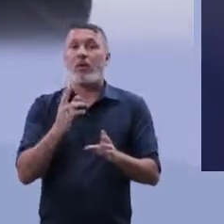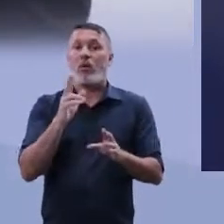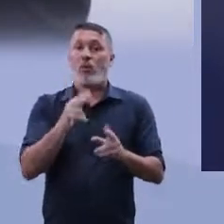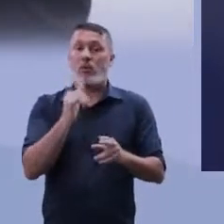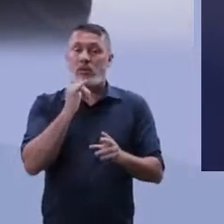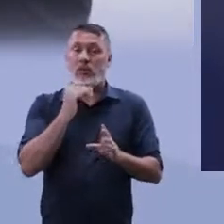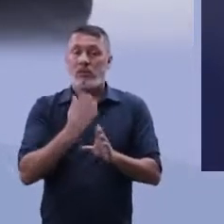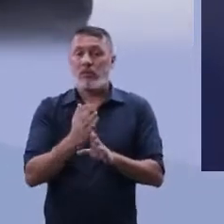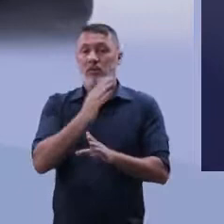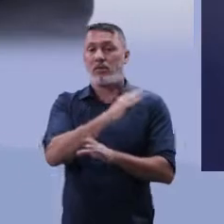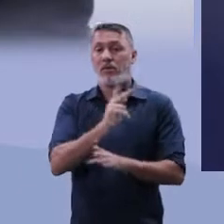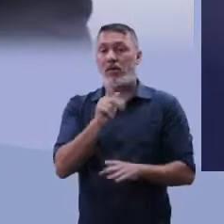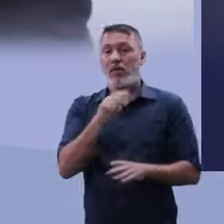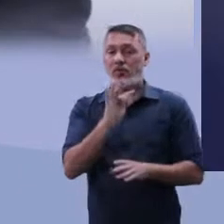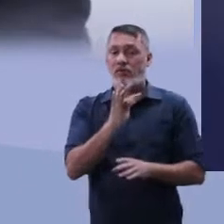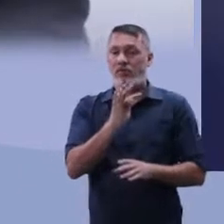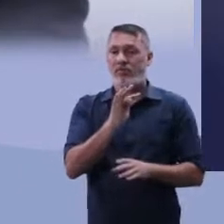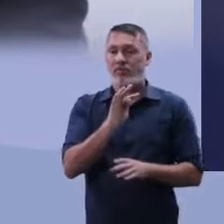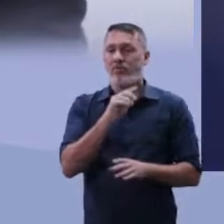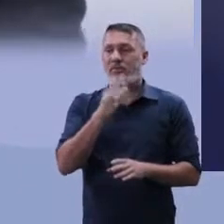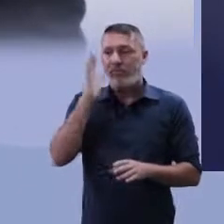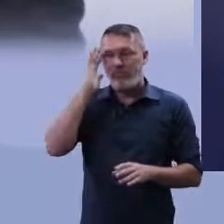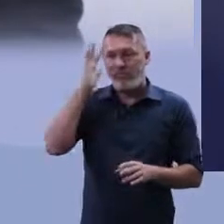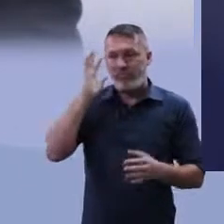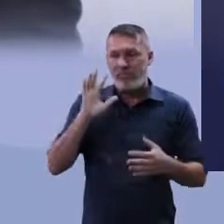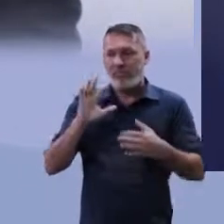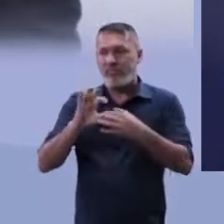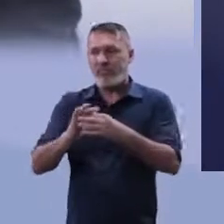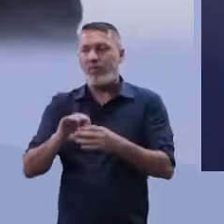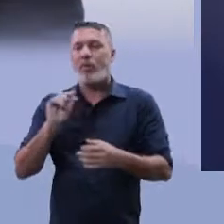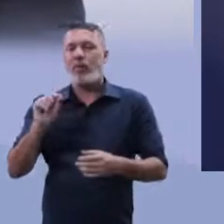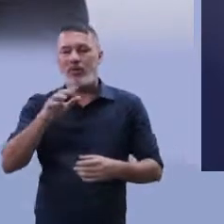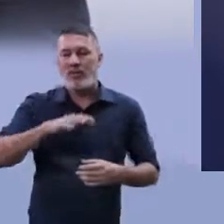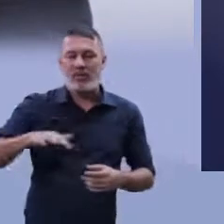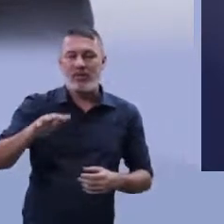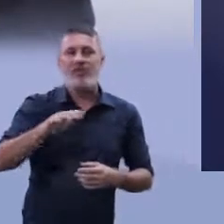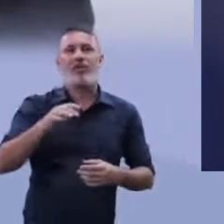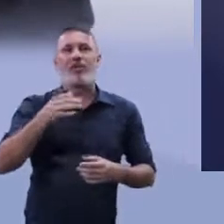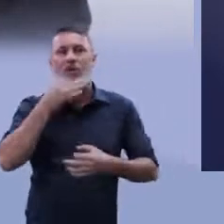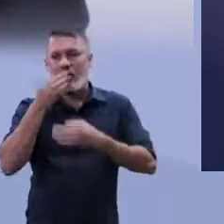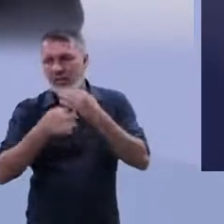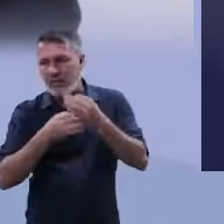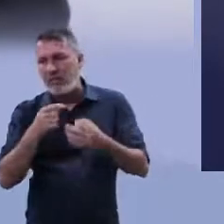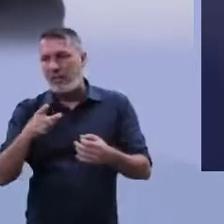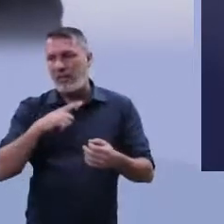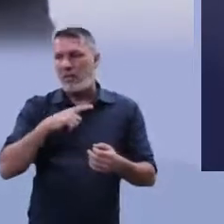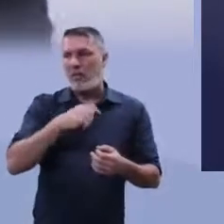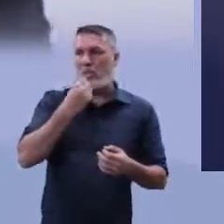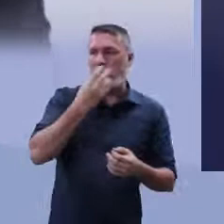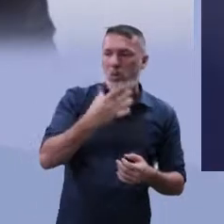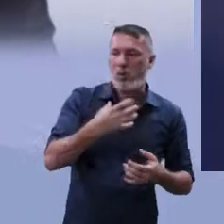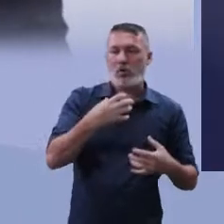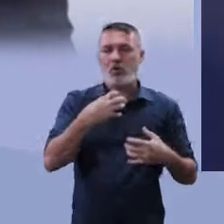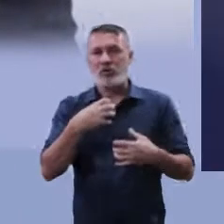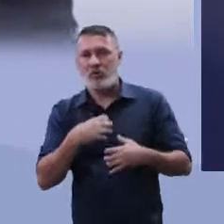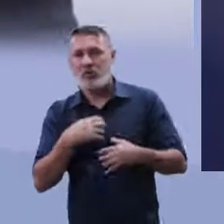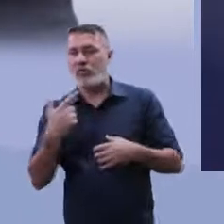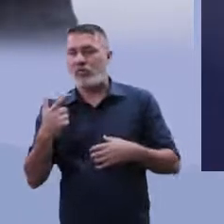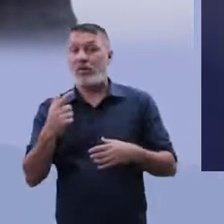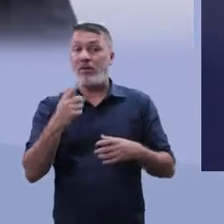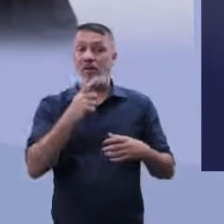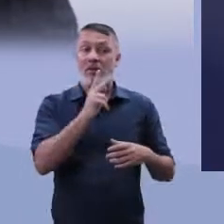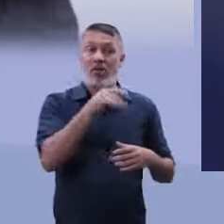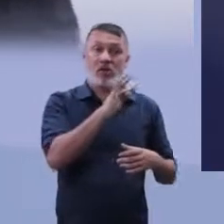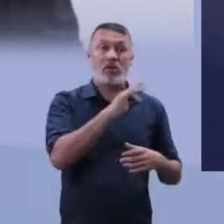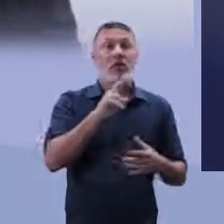no túmulo dele lá ao ouvir Maquiavel, né? Porque nós vimos já na filosofia kantiana que isso não rola para Kant, né? Que as ações devem ser